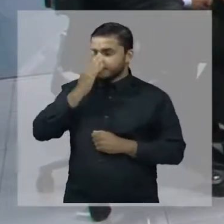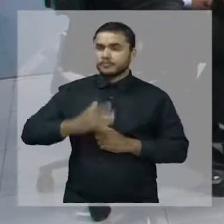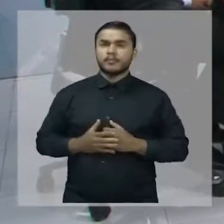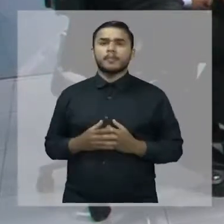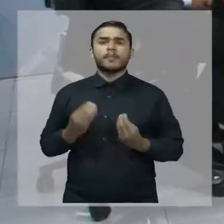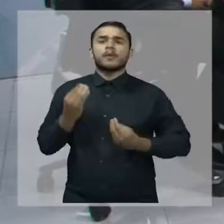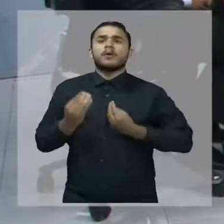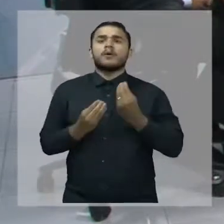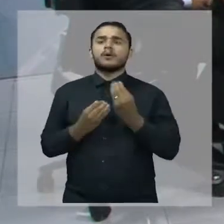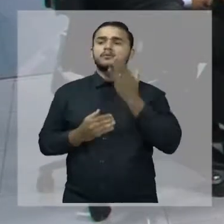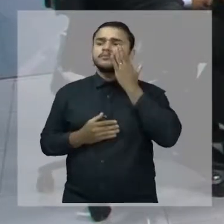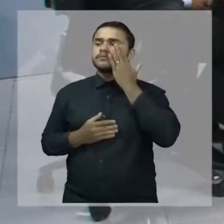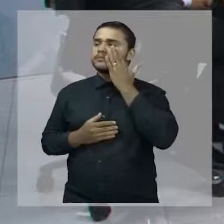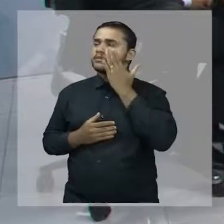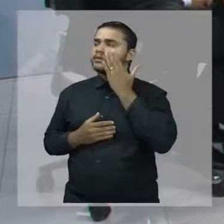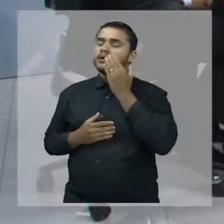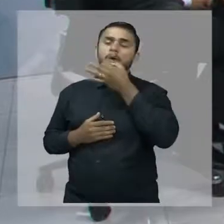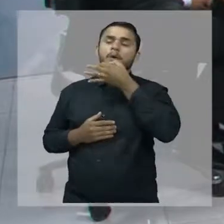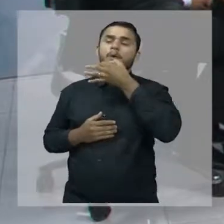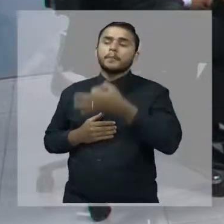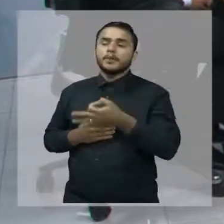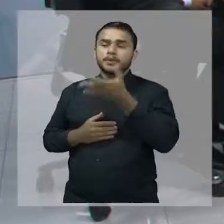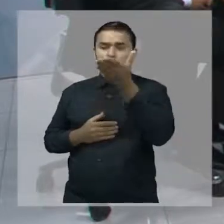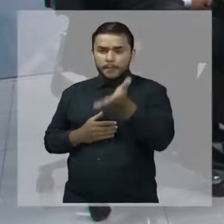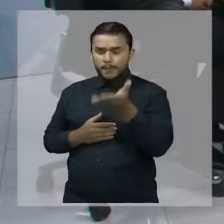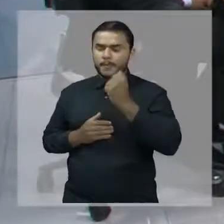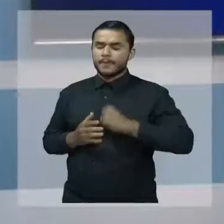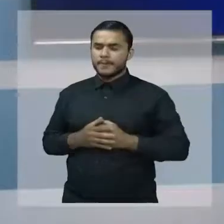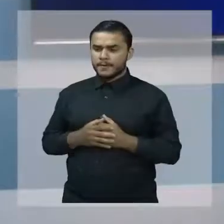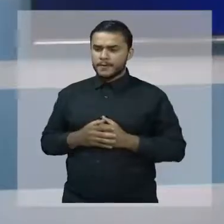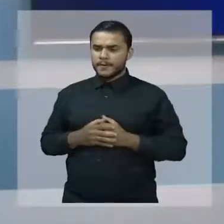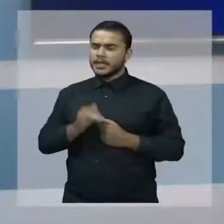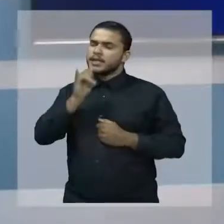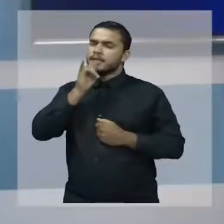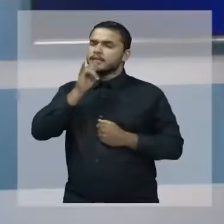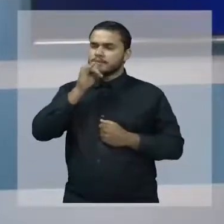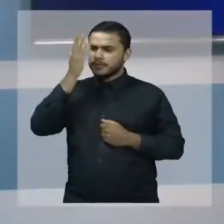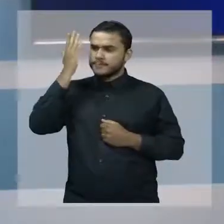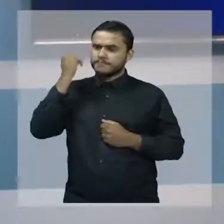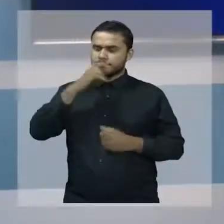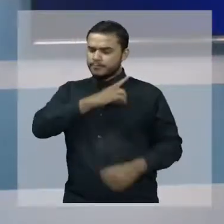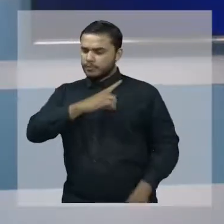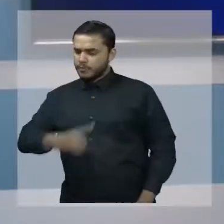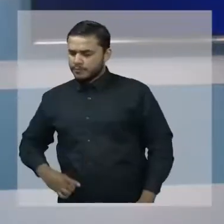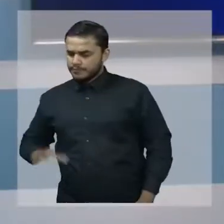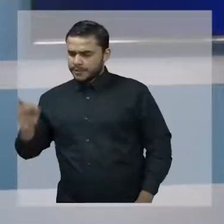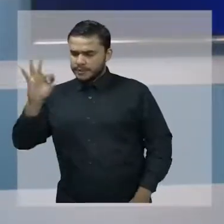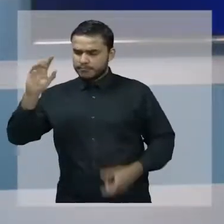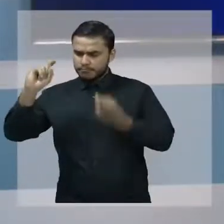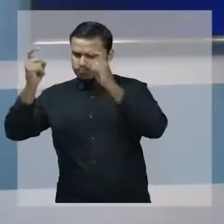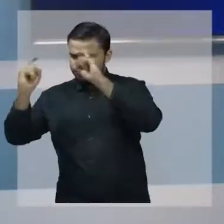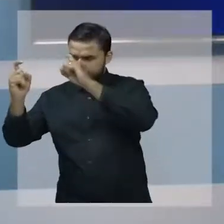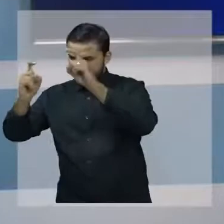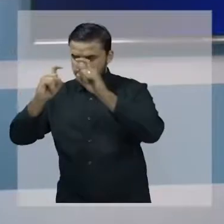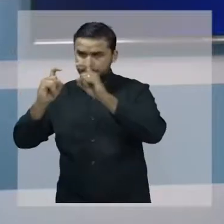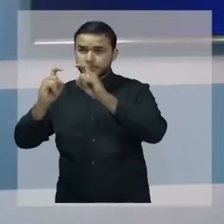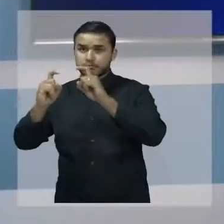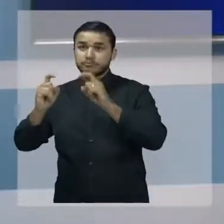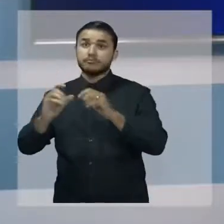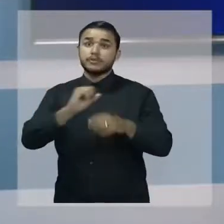Senado, avançam aí, não obstante as dissensões todas, idas e vindas do atual